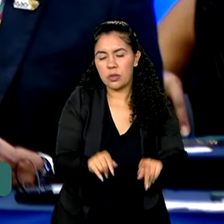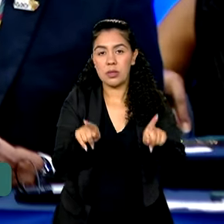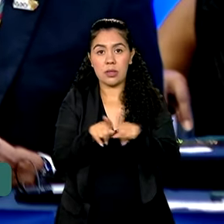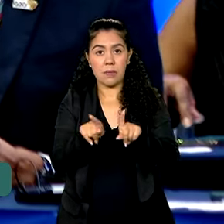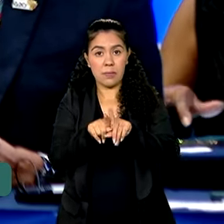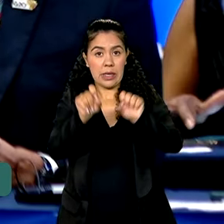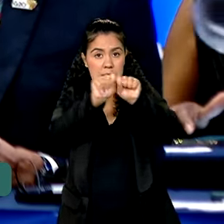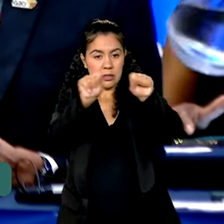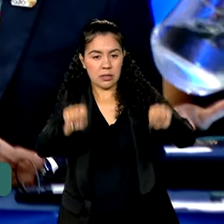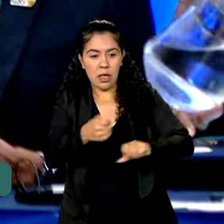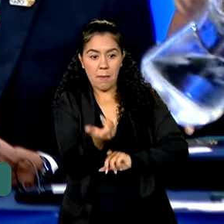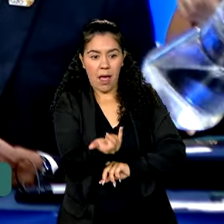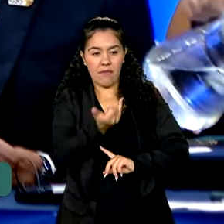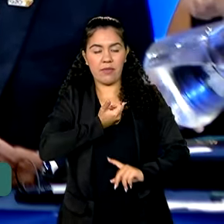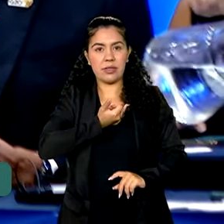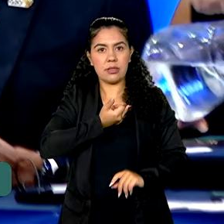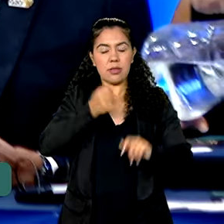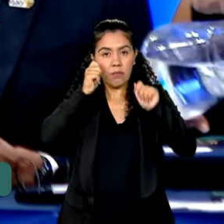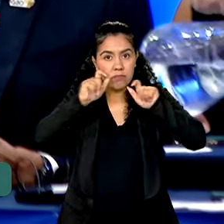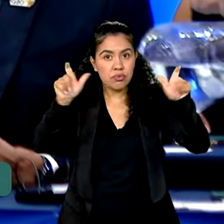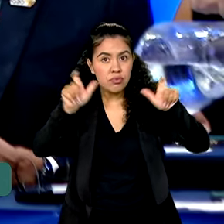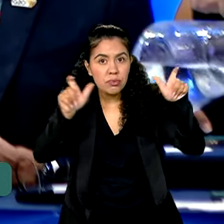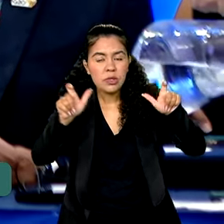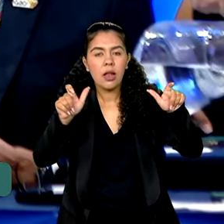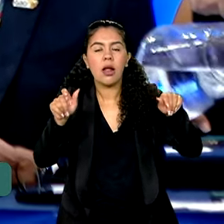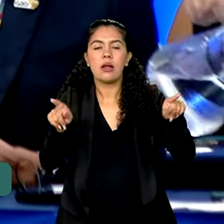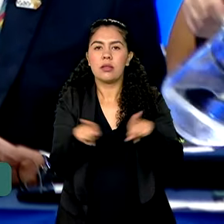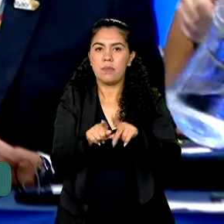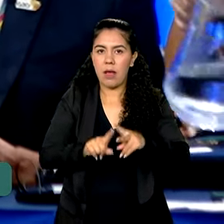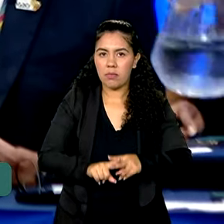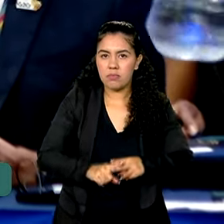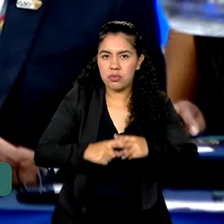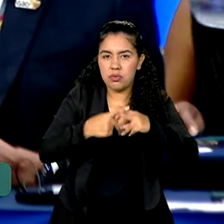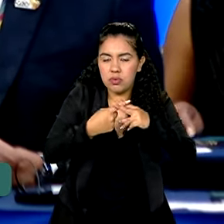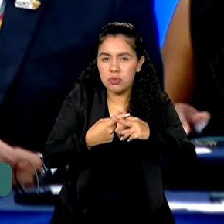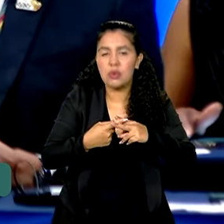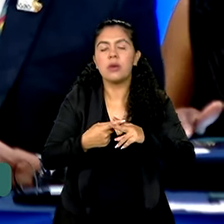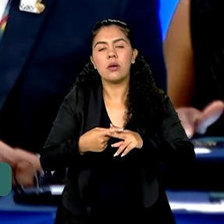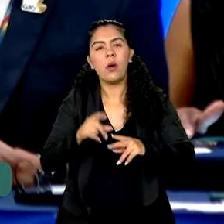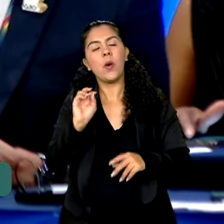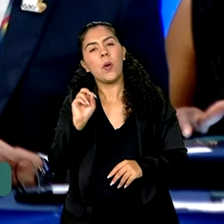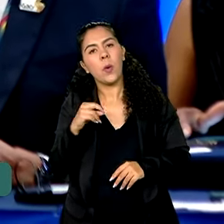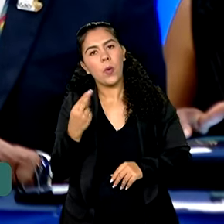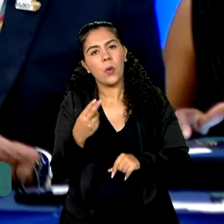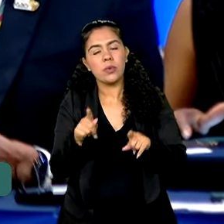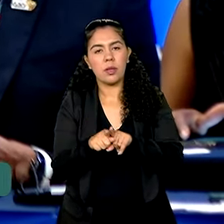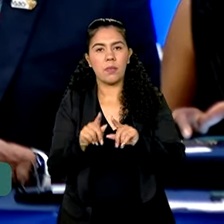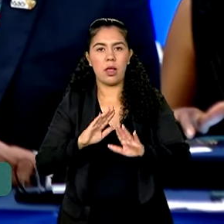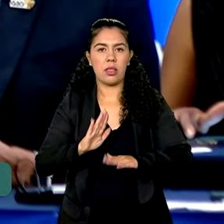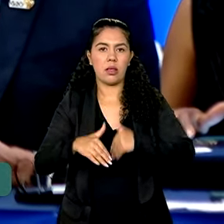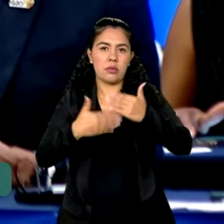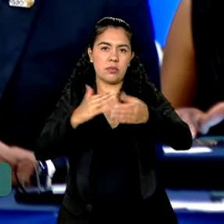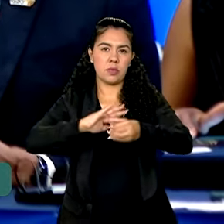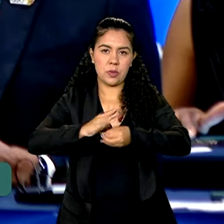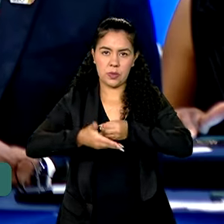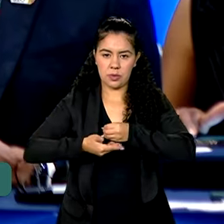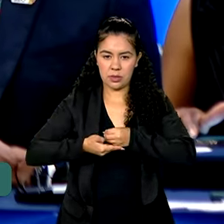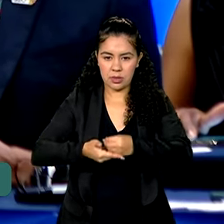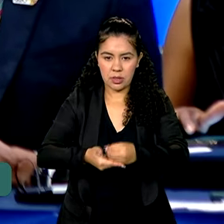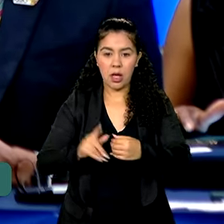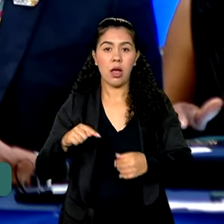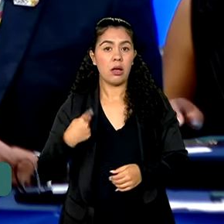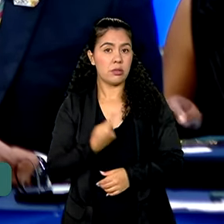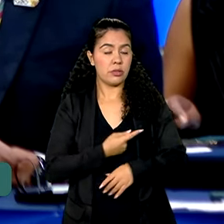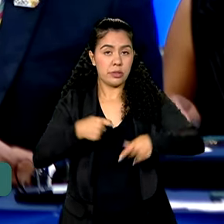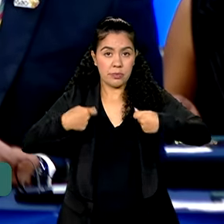alertas precoces, recuperação, reabilitação ou desenvolvimento sustentável.